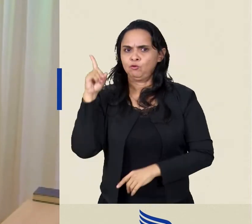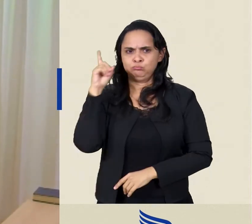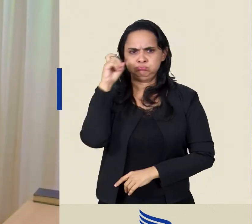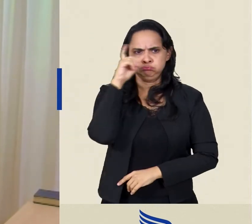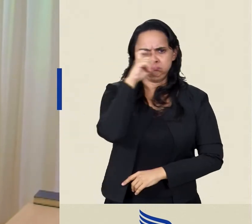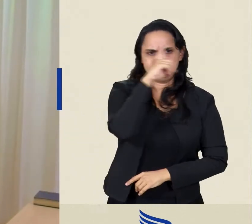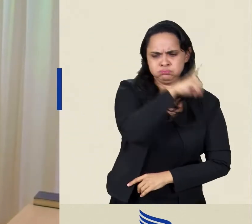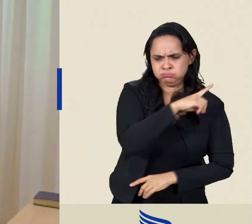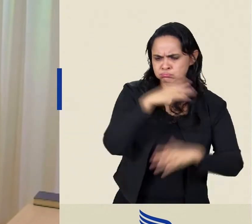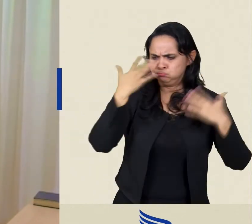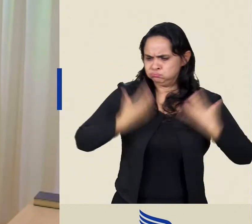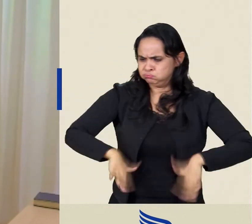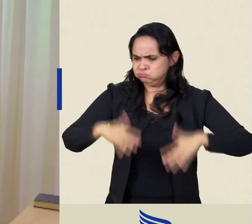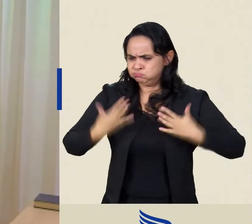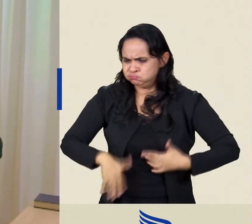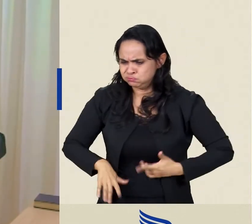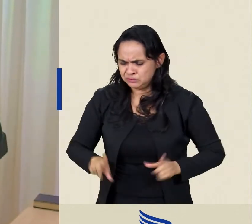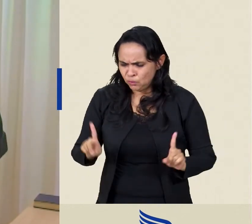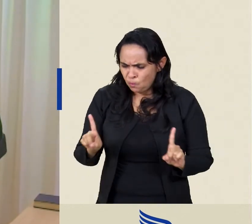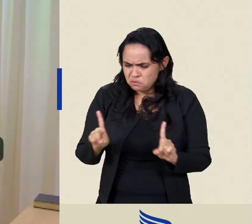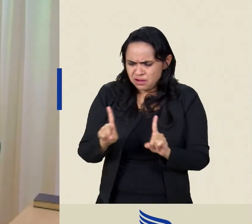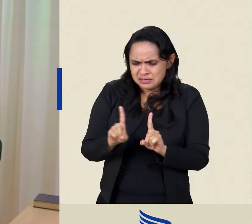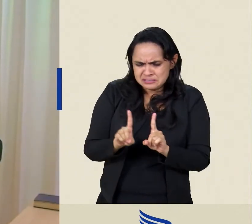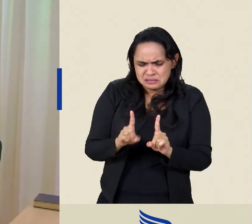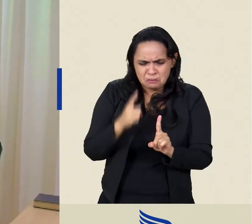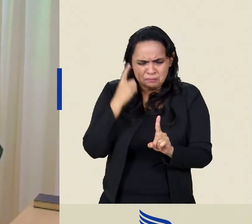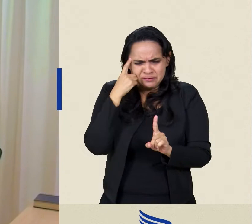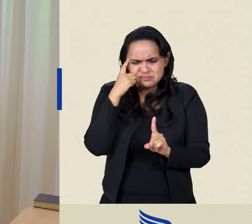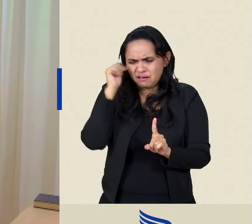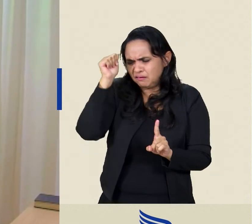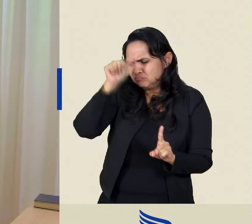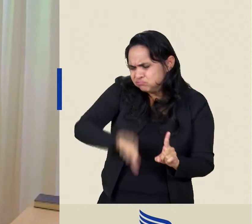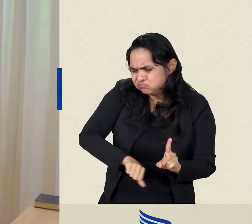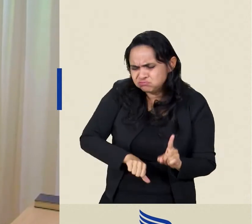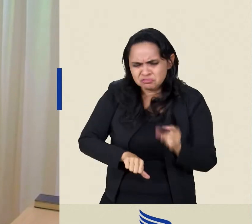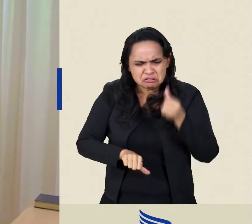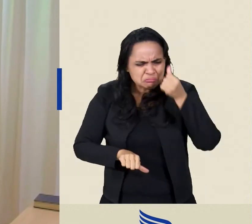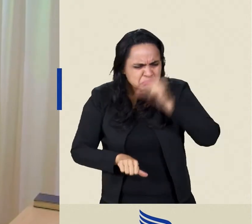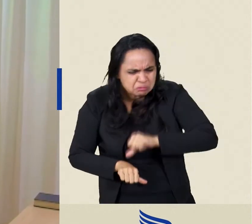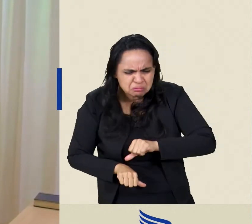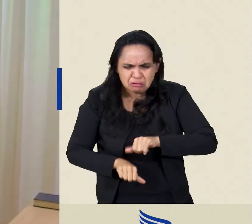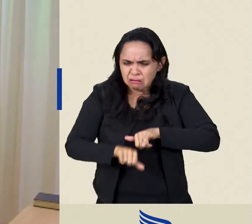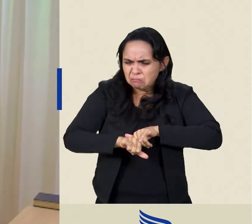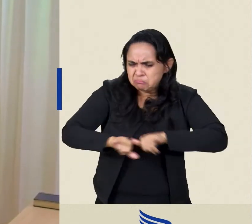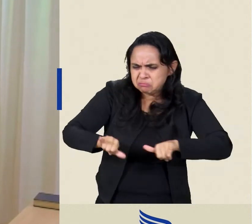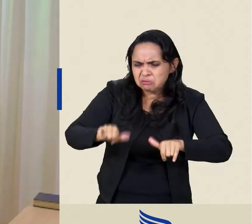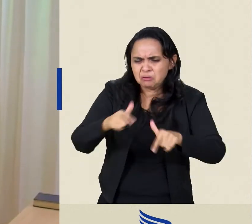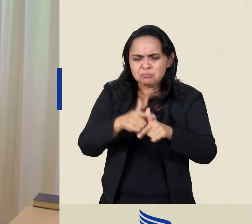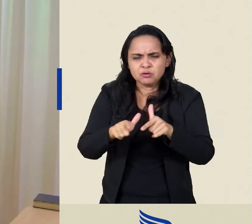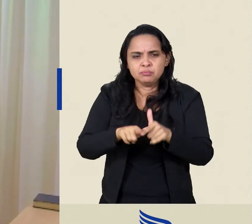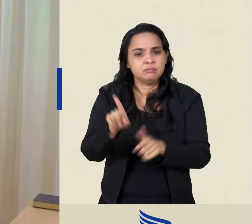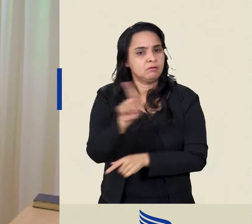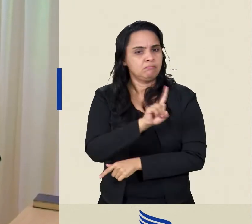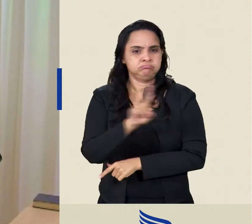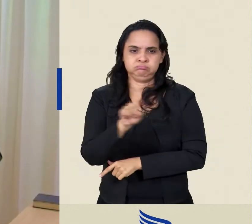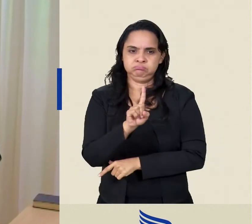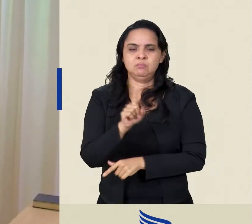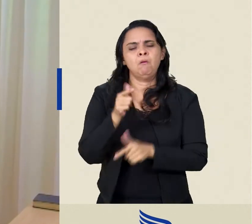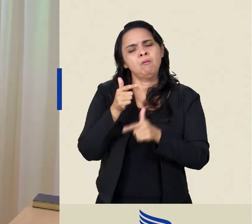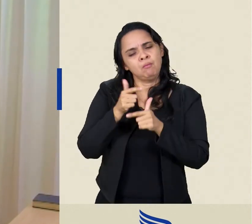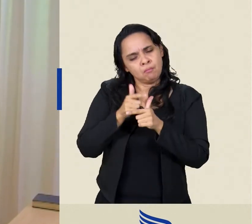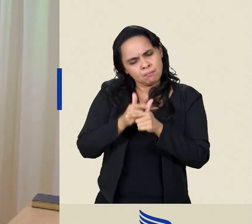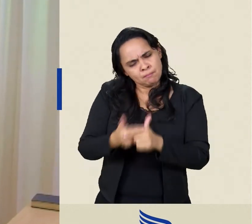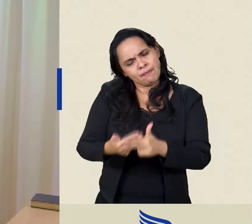não deve pensar negativo e espalhar o problema, mas ter paciência, dar amor, cultivar as